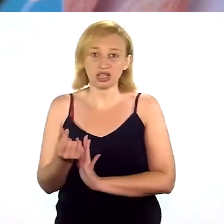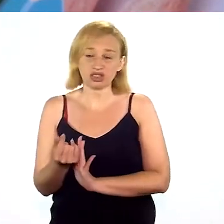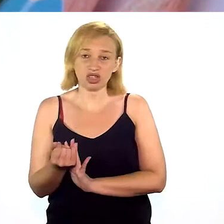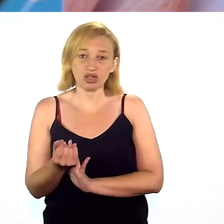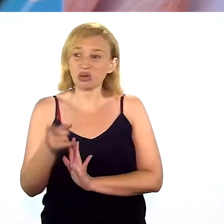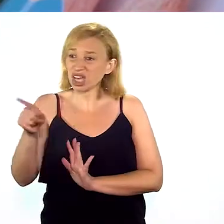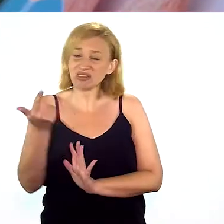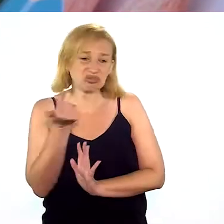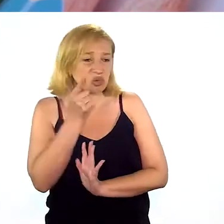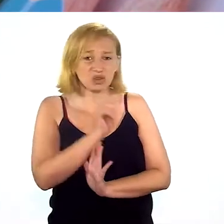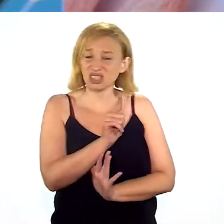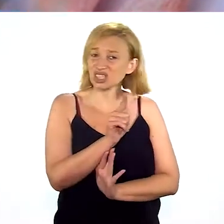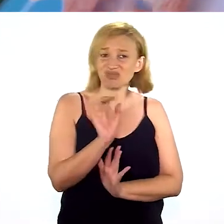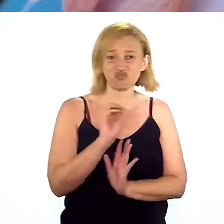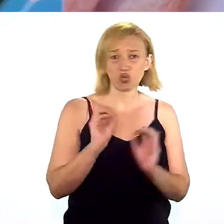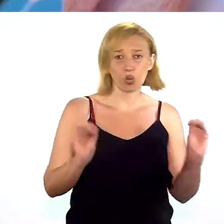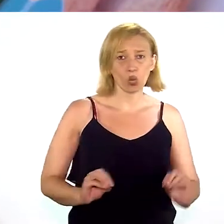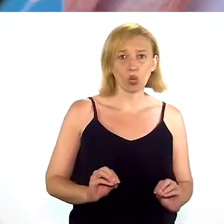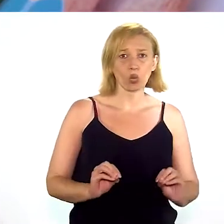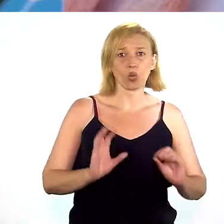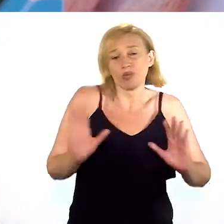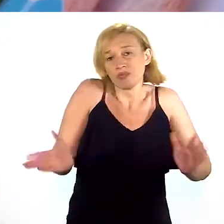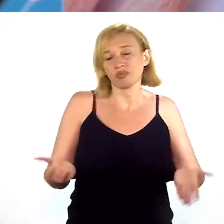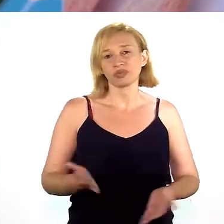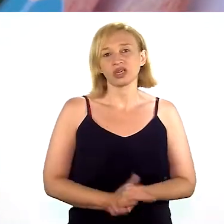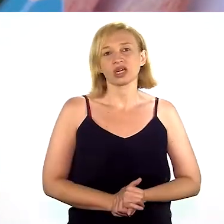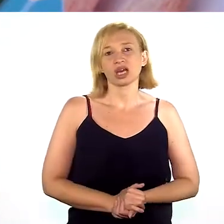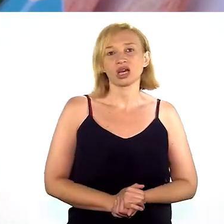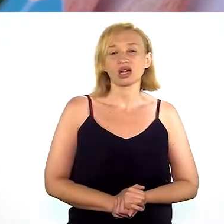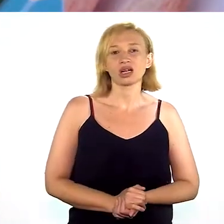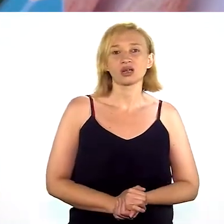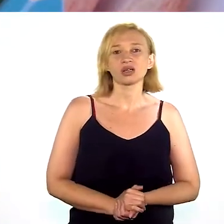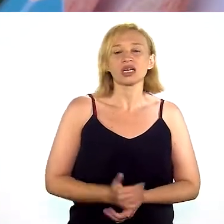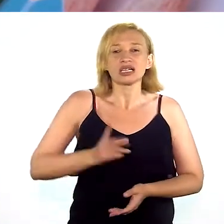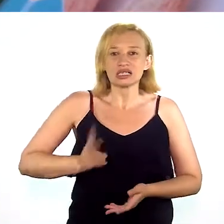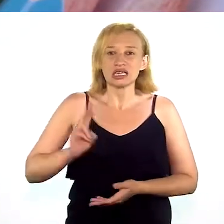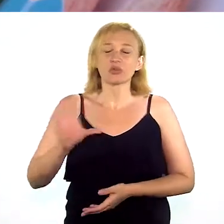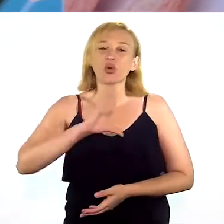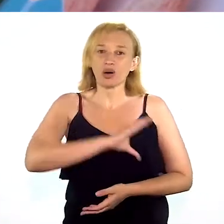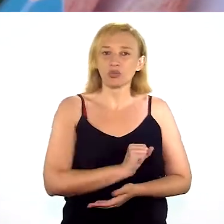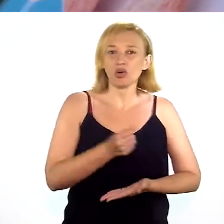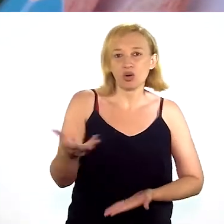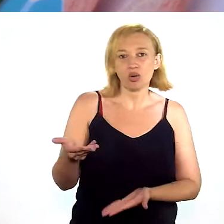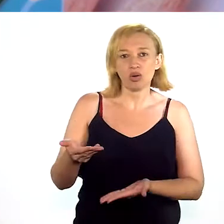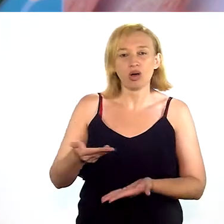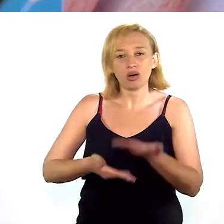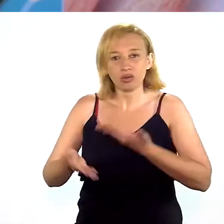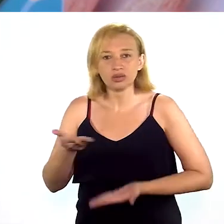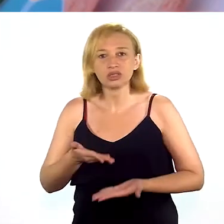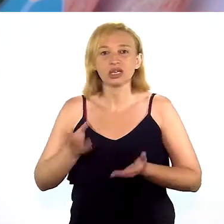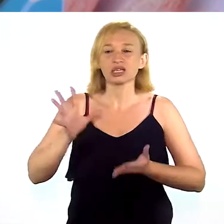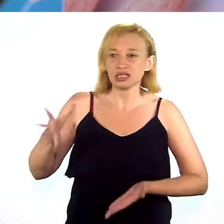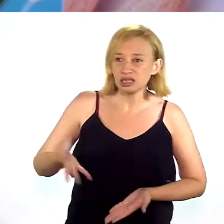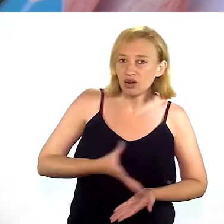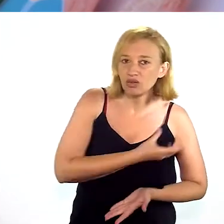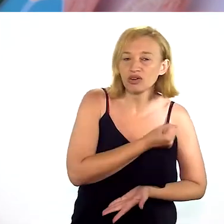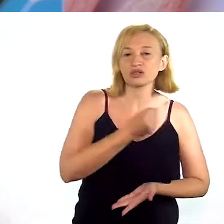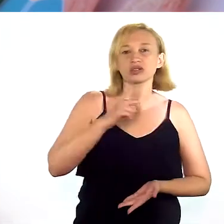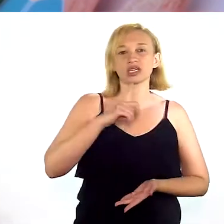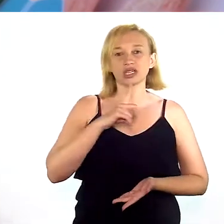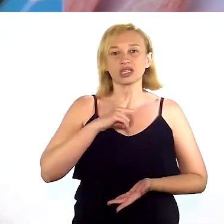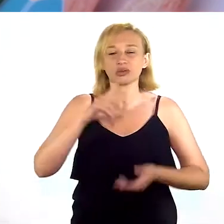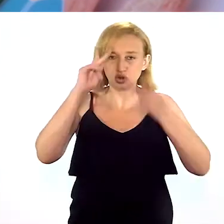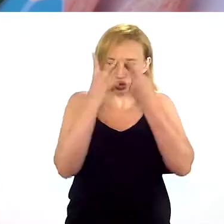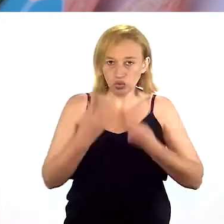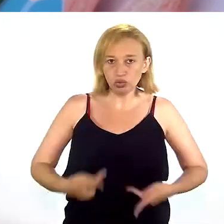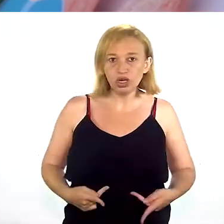ajudava ele financeiramente porque ele não tinha condições de se sustentar. Então, assim, é sempre o amor e a colaboração